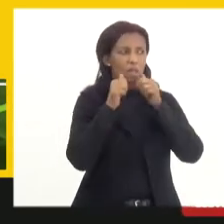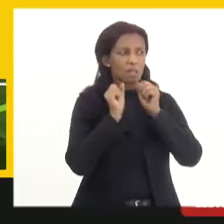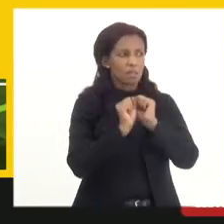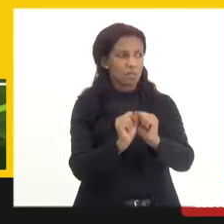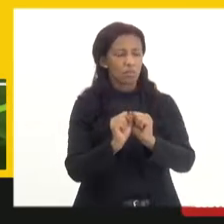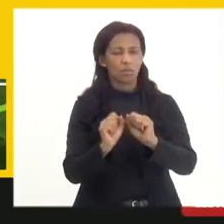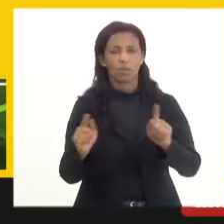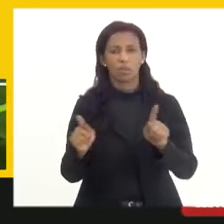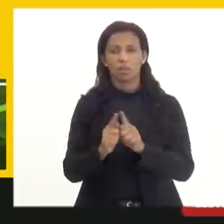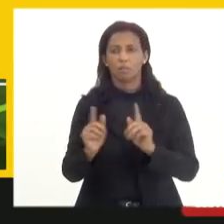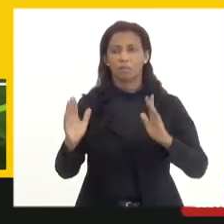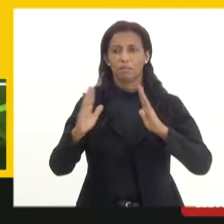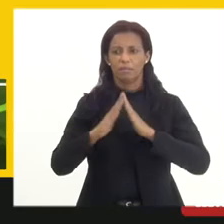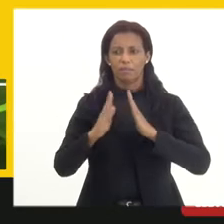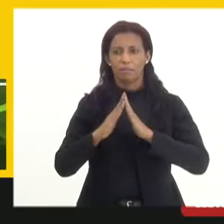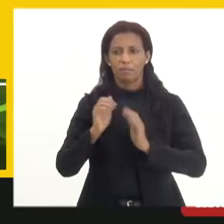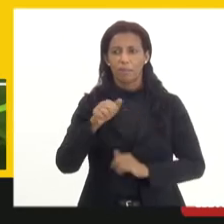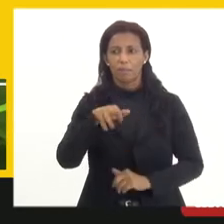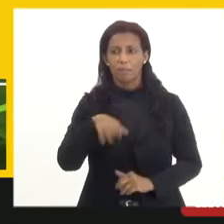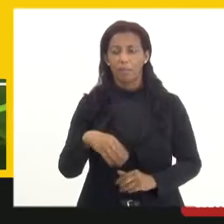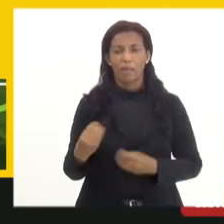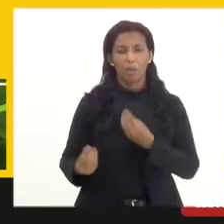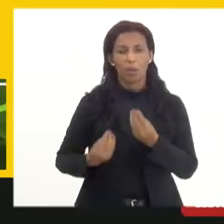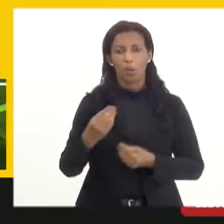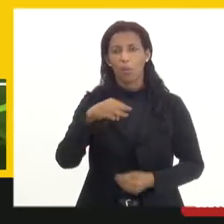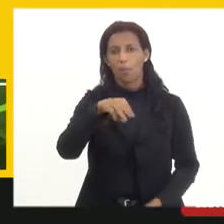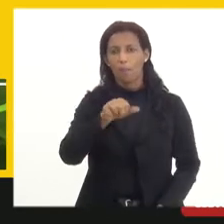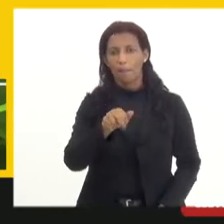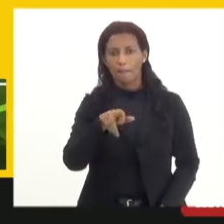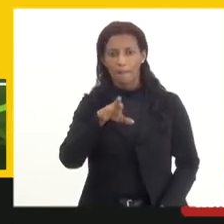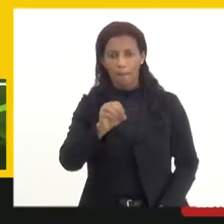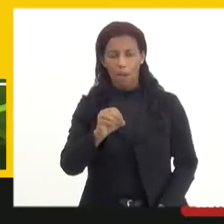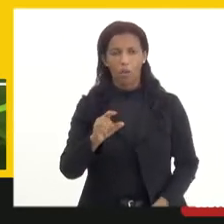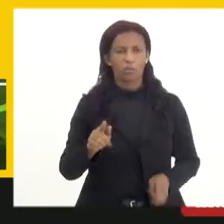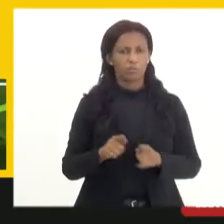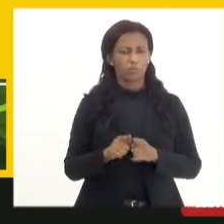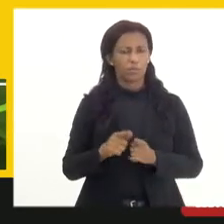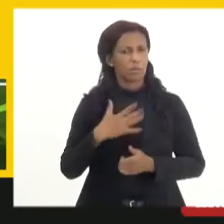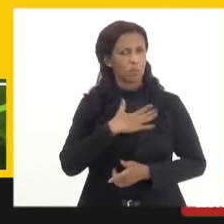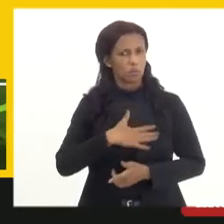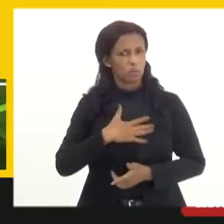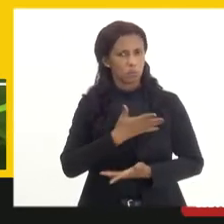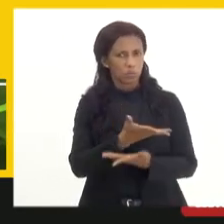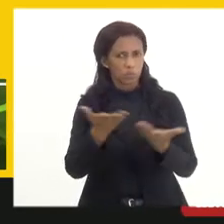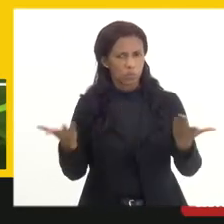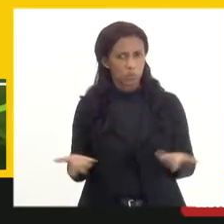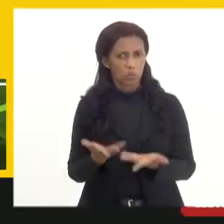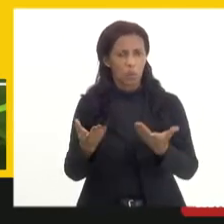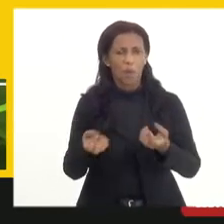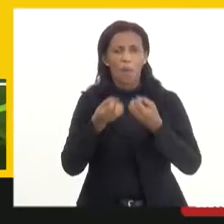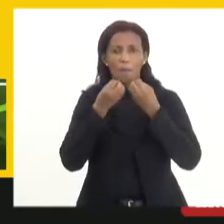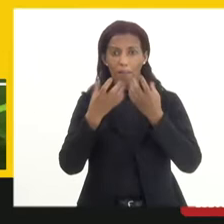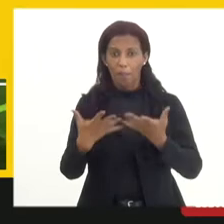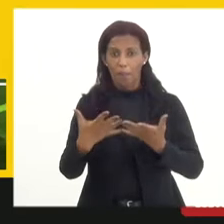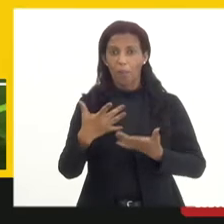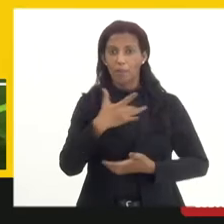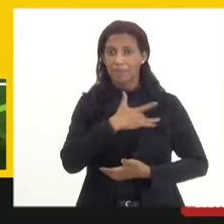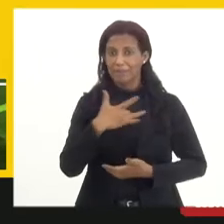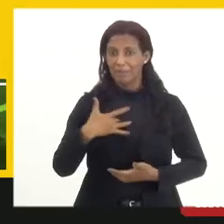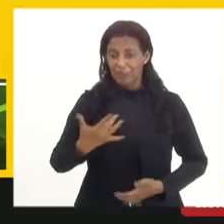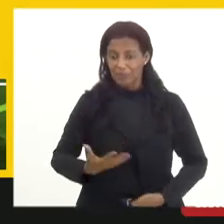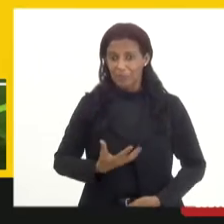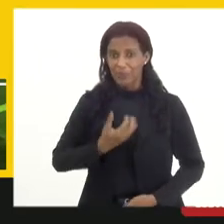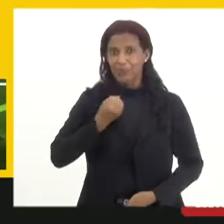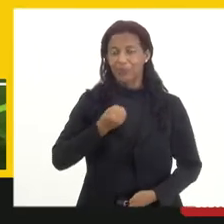da casa, bem como aí o Mauro Osório, desejando aí prontamente uma boa recuperação depois desse